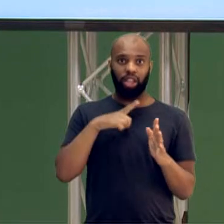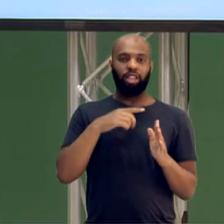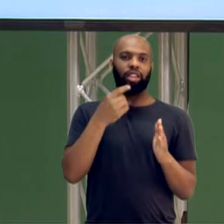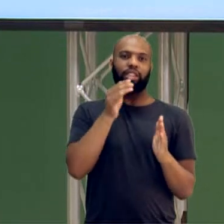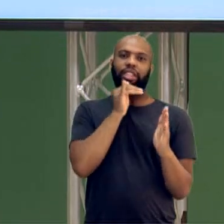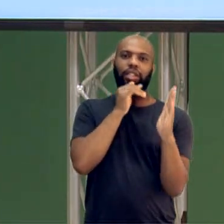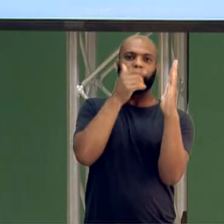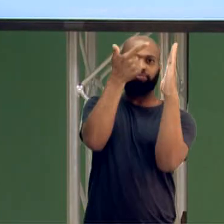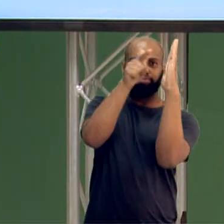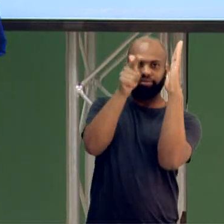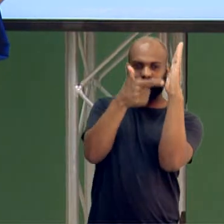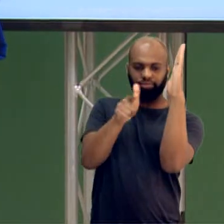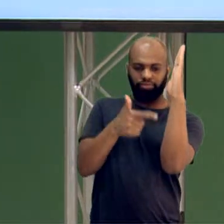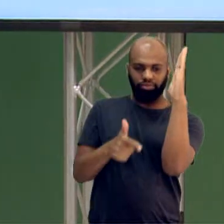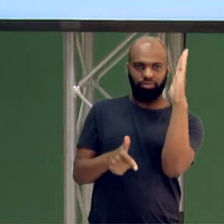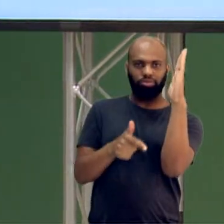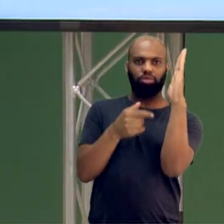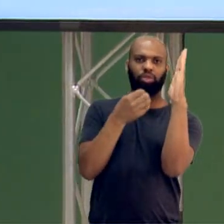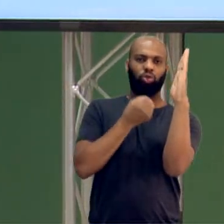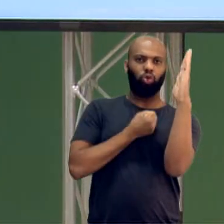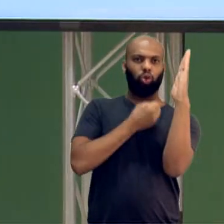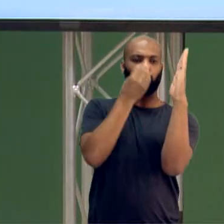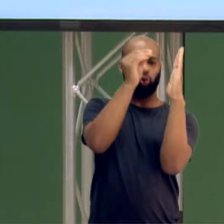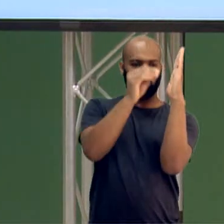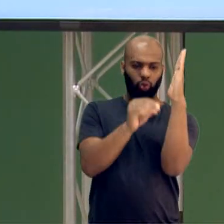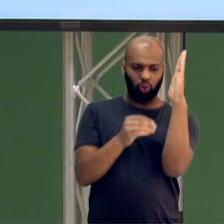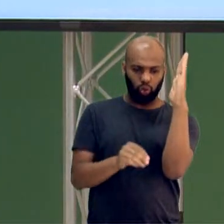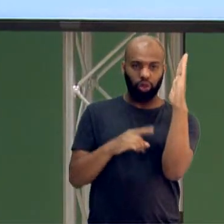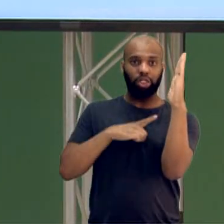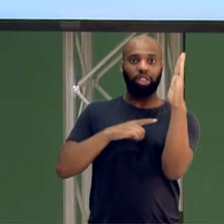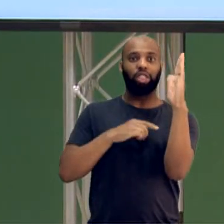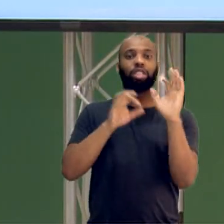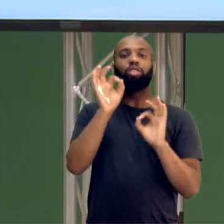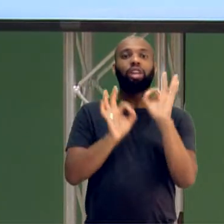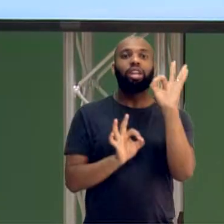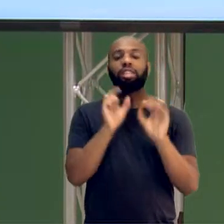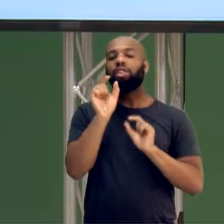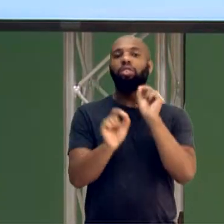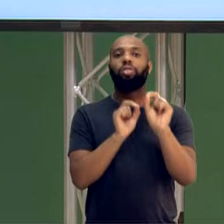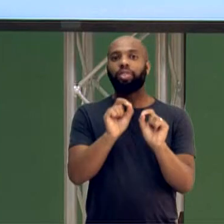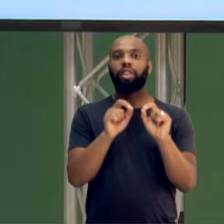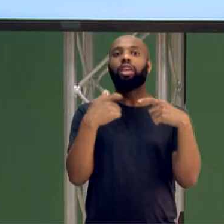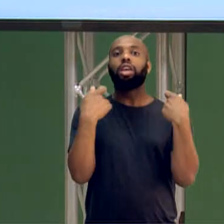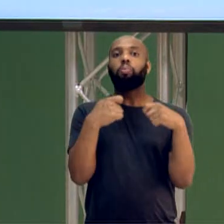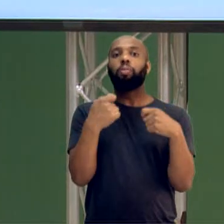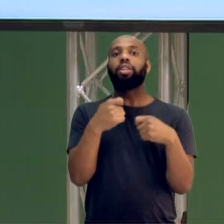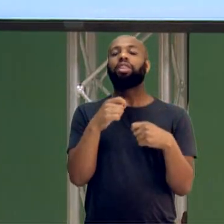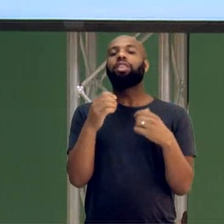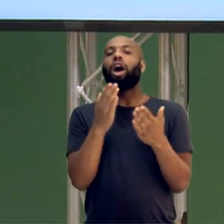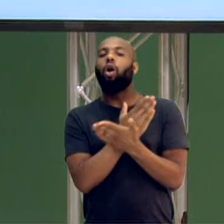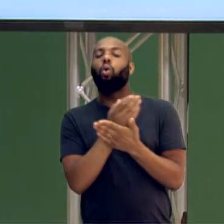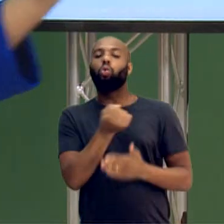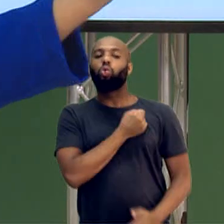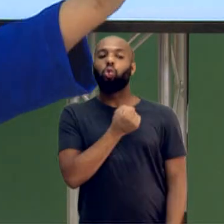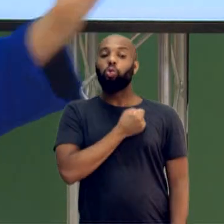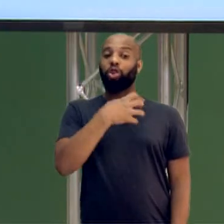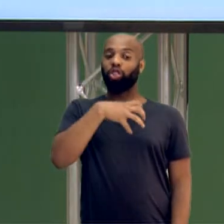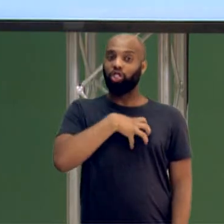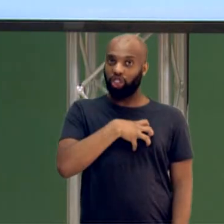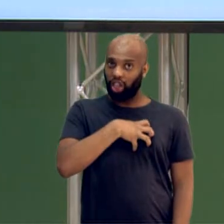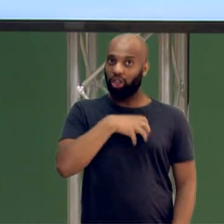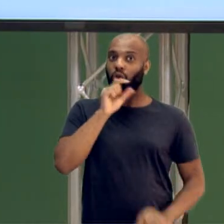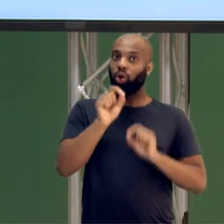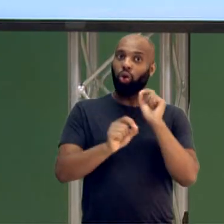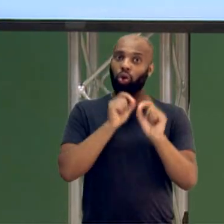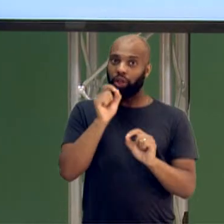fatoração e simplificação dessa raiz, você vai encontrar também alguém que fique raiz de 2. E aí sim,